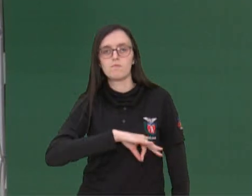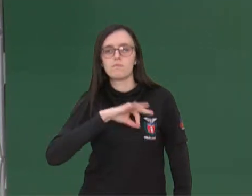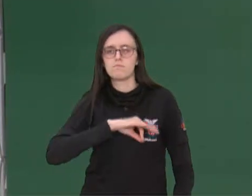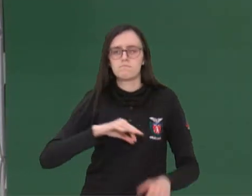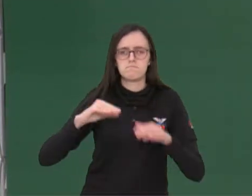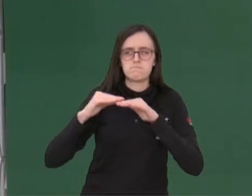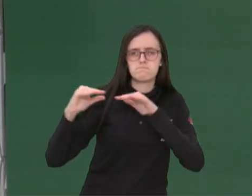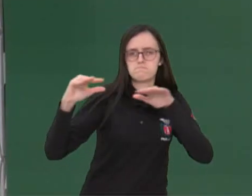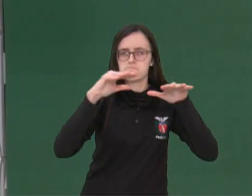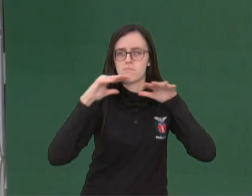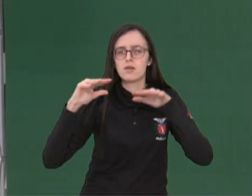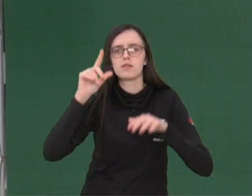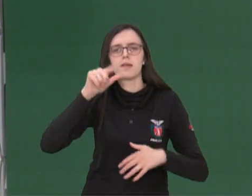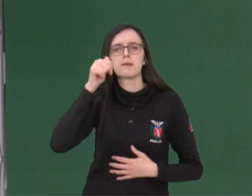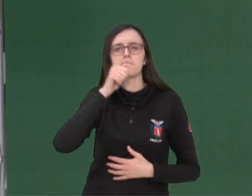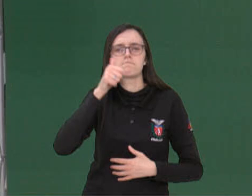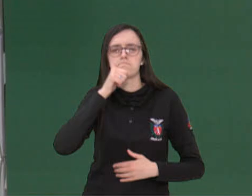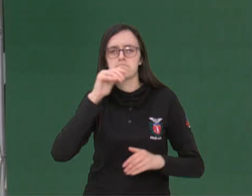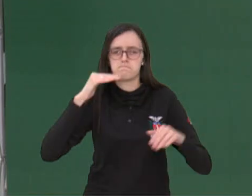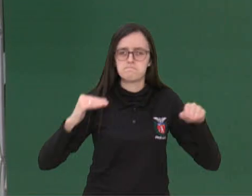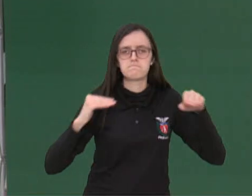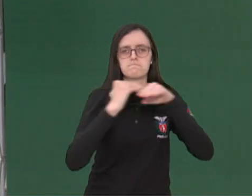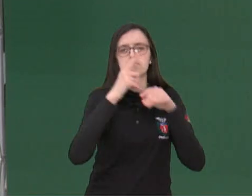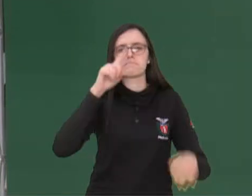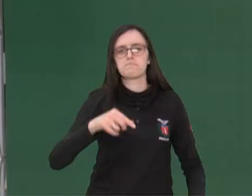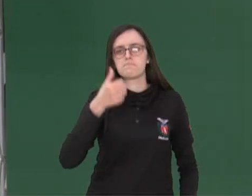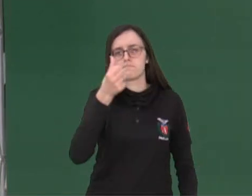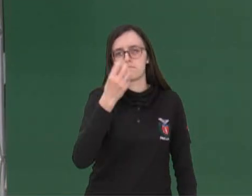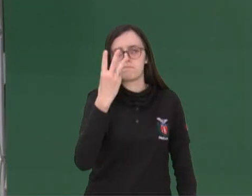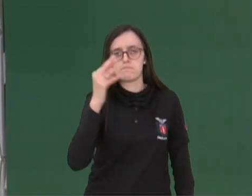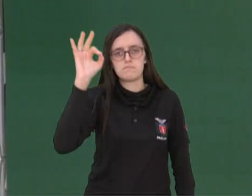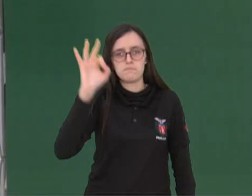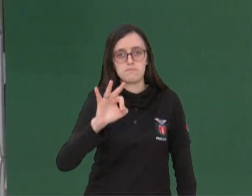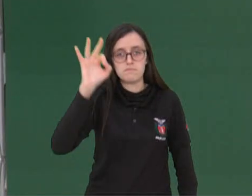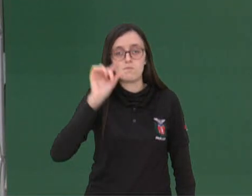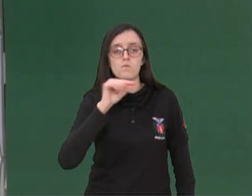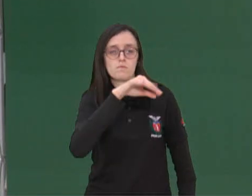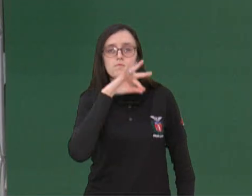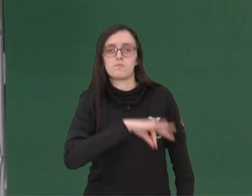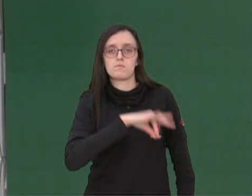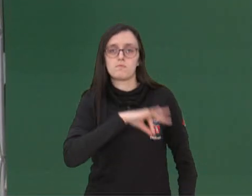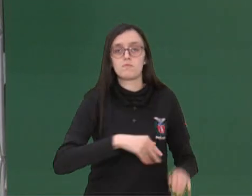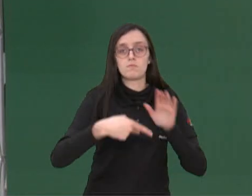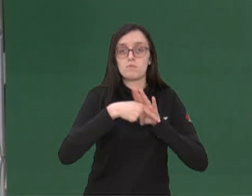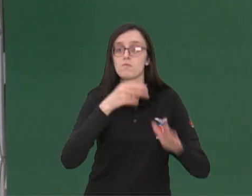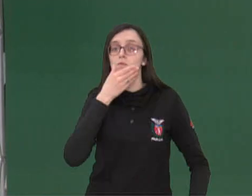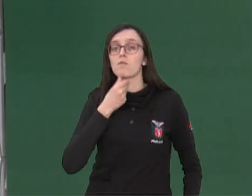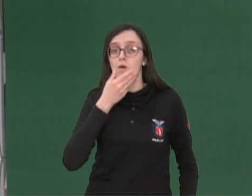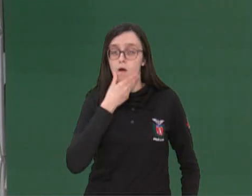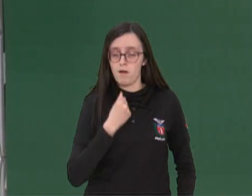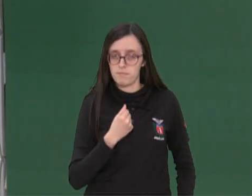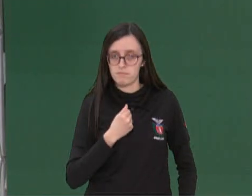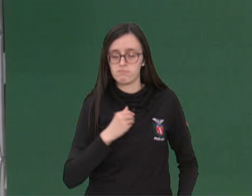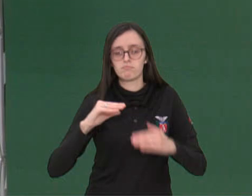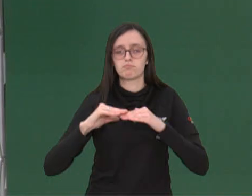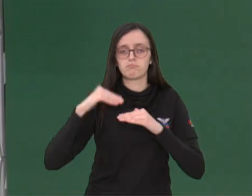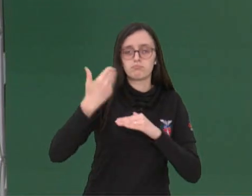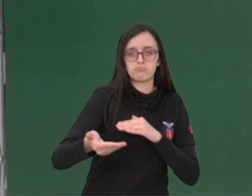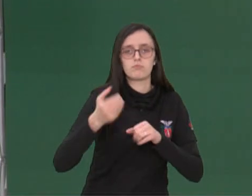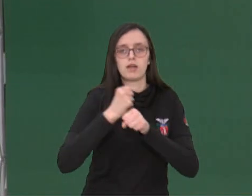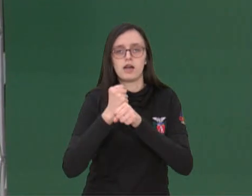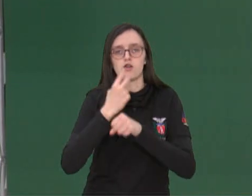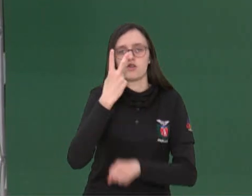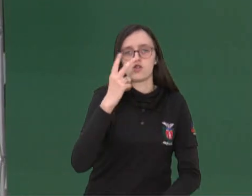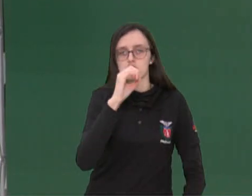das brasileiras correspondia a 63% do rendimento masculino. Em 2000,